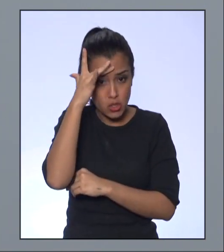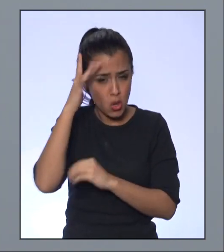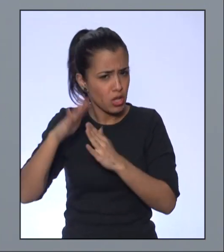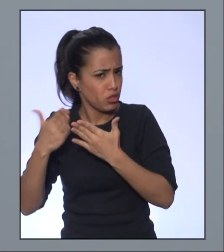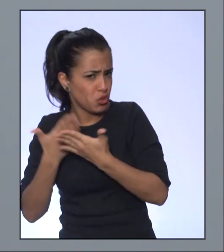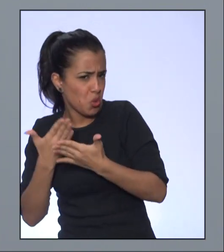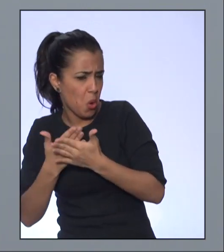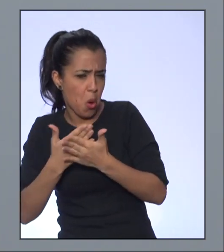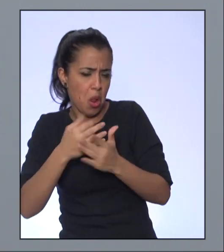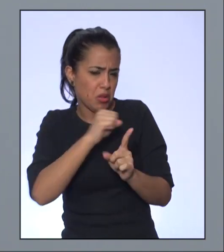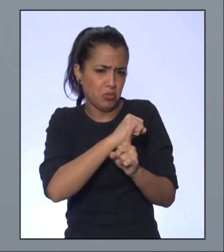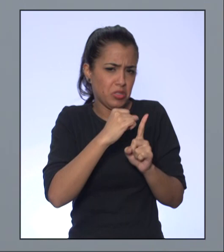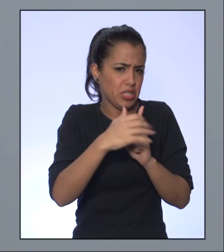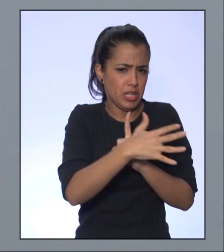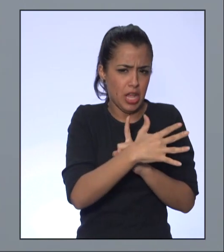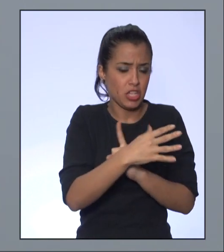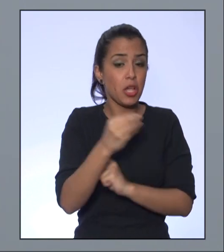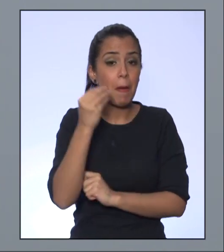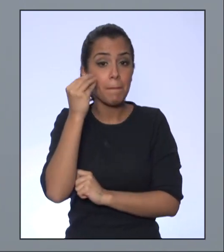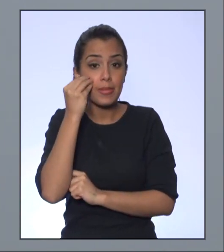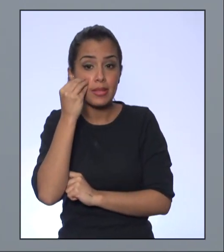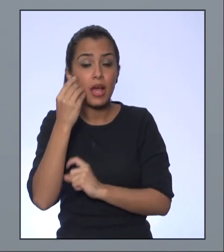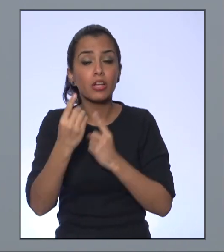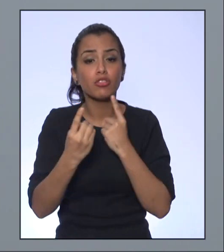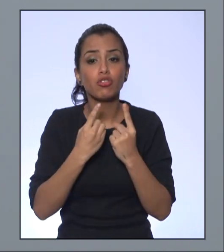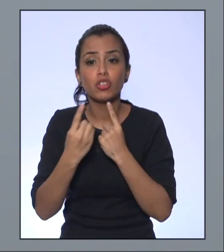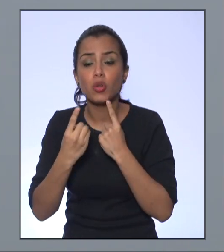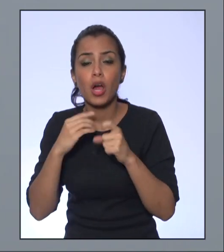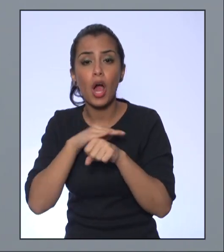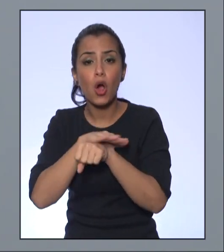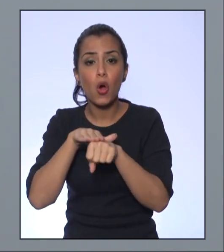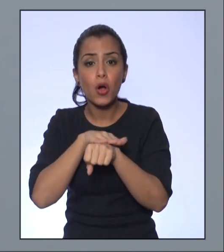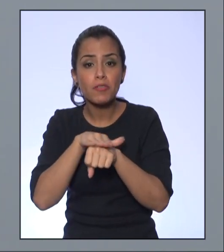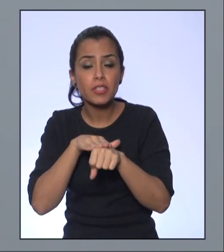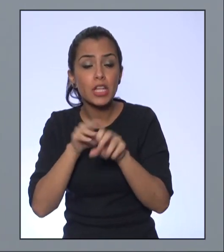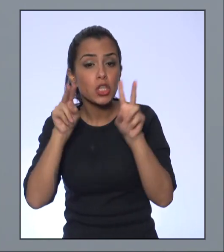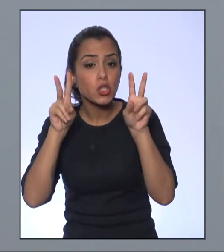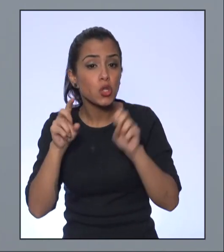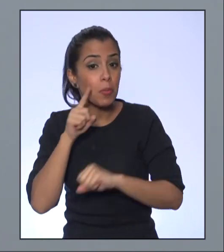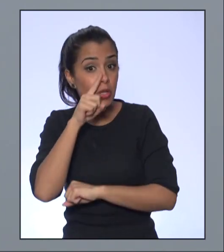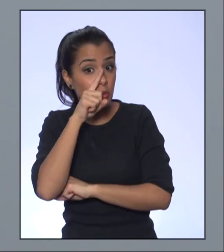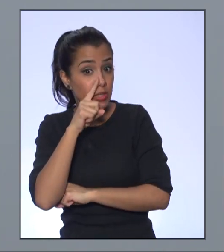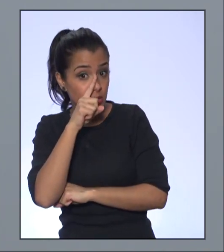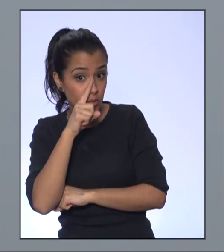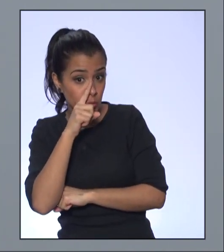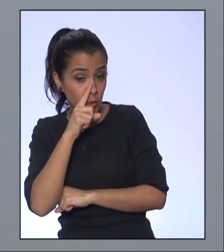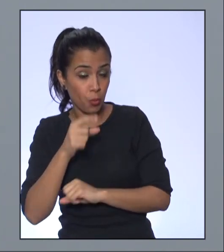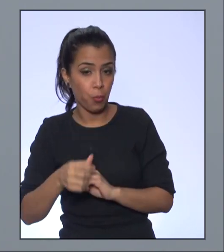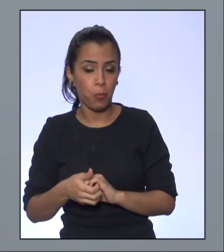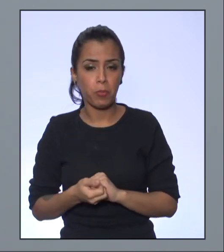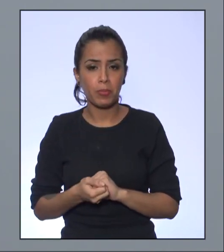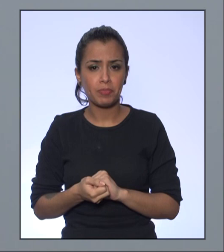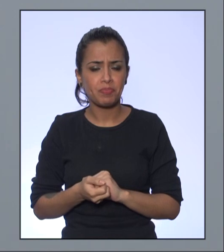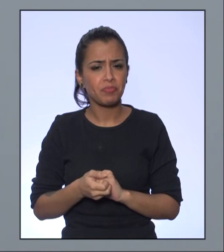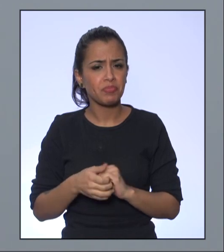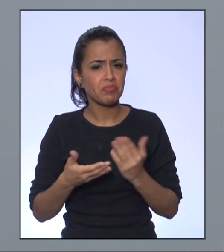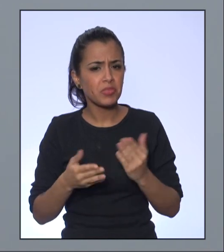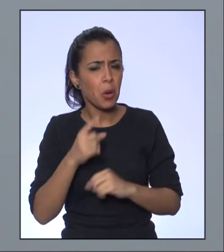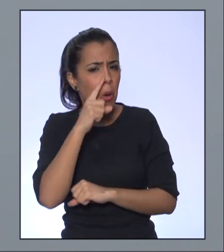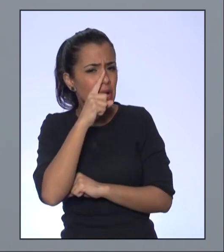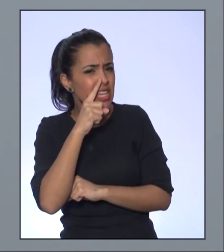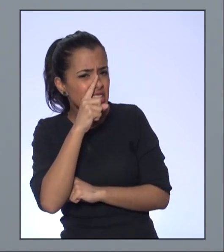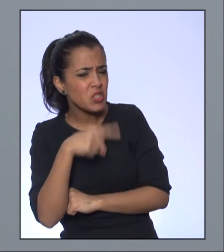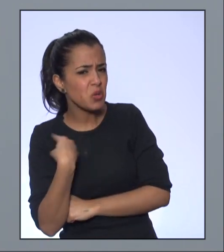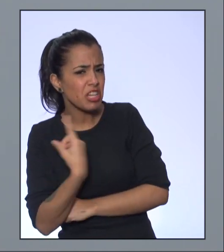da comunidade, para a gente dialogar sobre os nossos riscos. Que riscos a gente